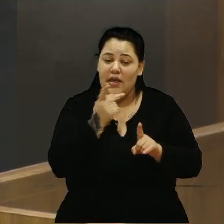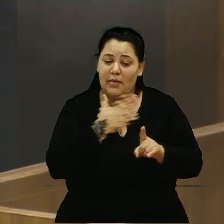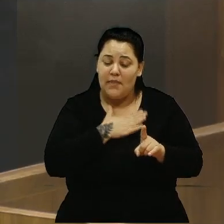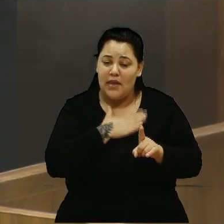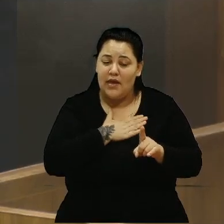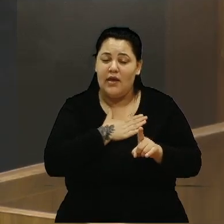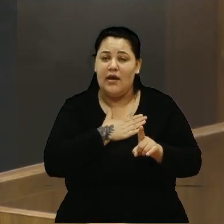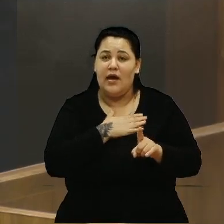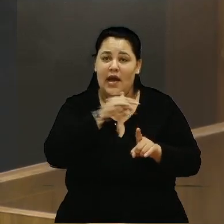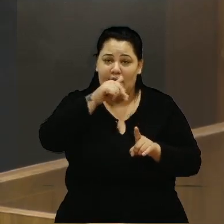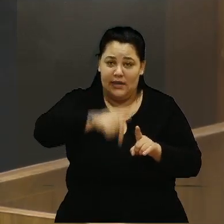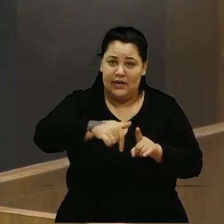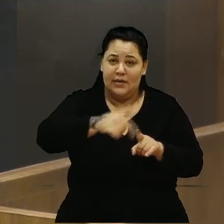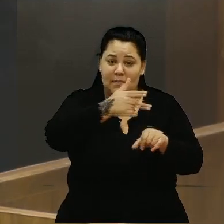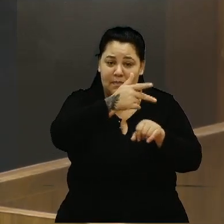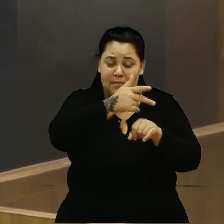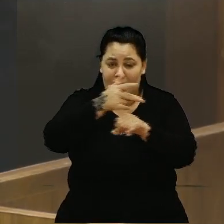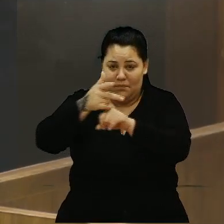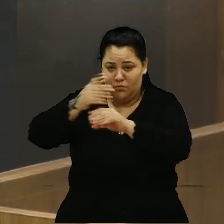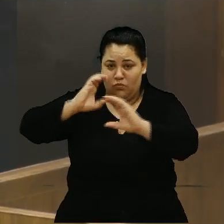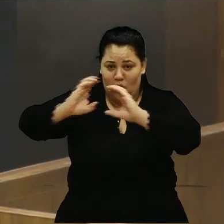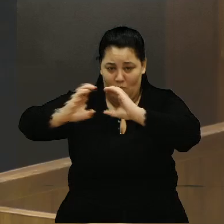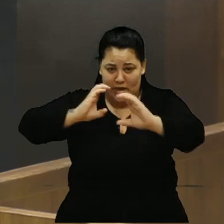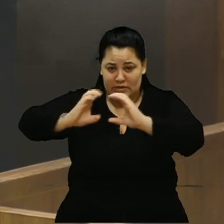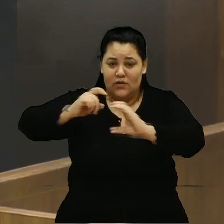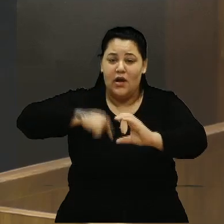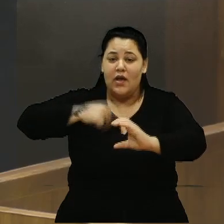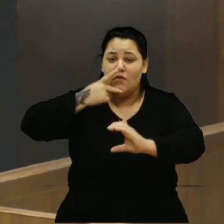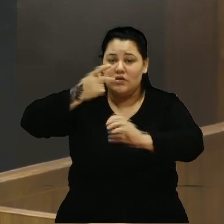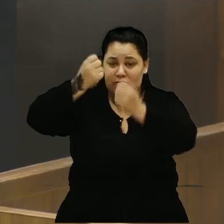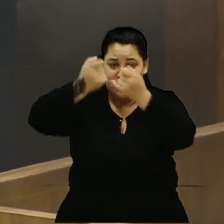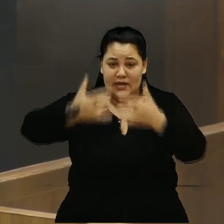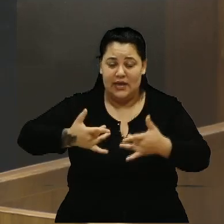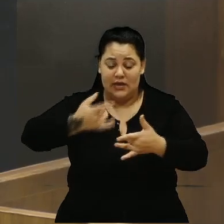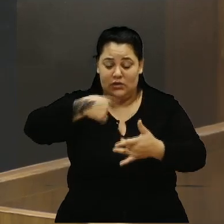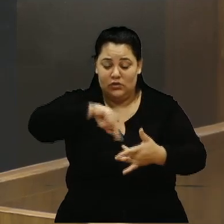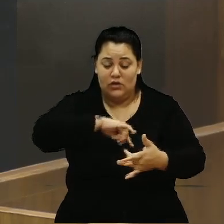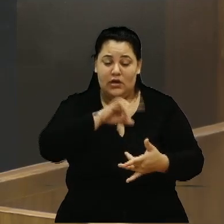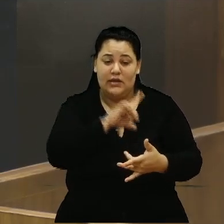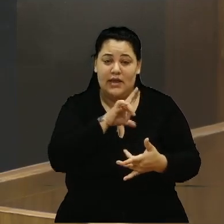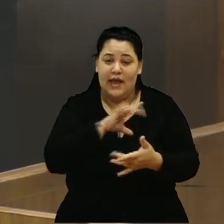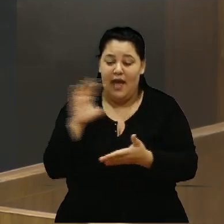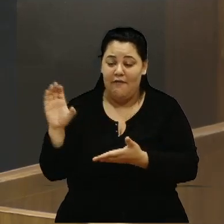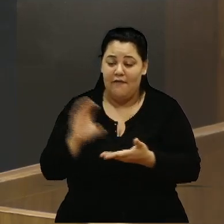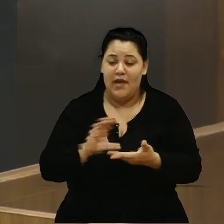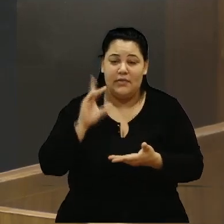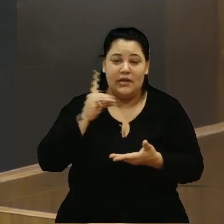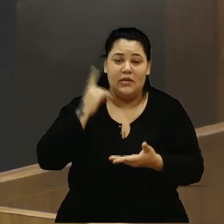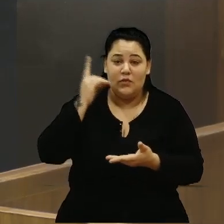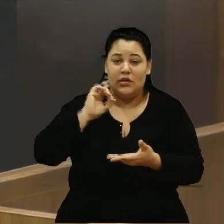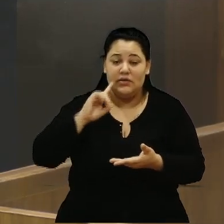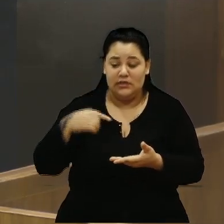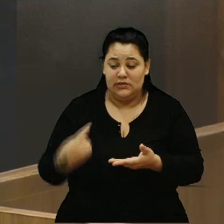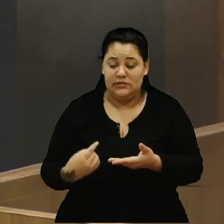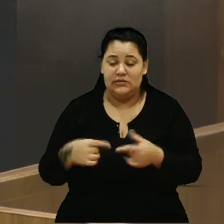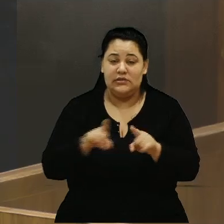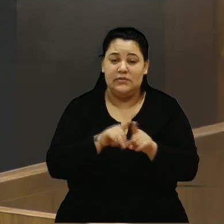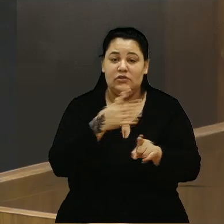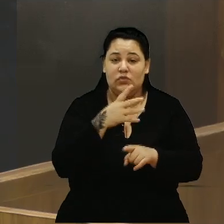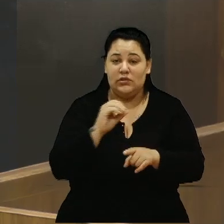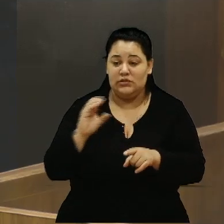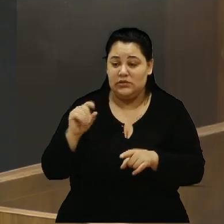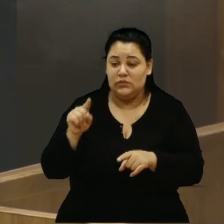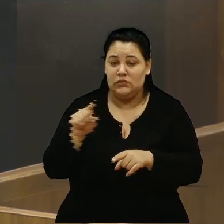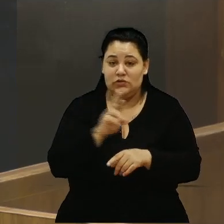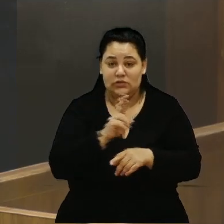ali para a imprensa, citei que a gente até tem aquela verba da deputada Denise Pessoa, também de 400 mil,